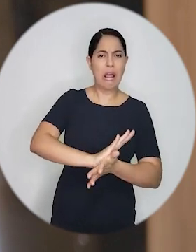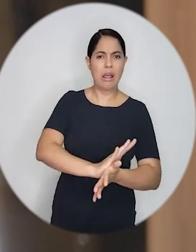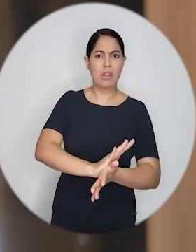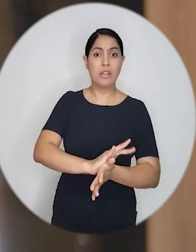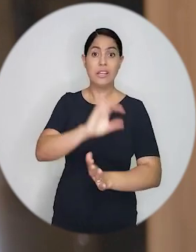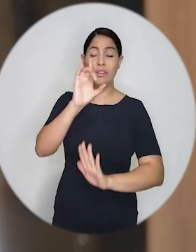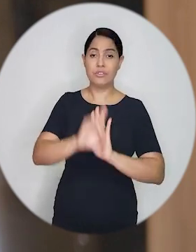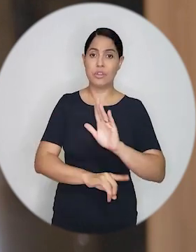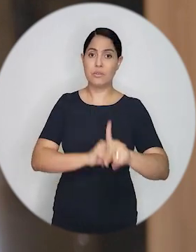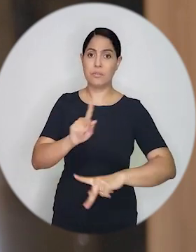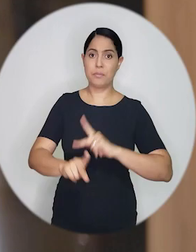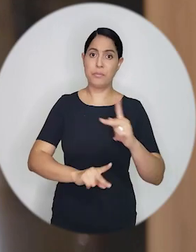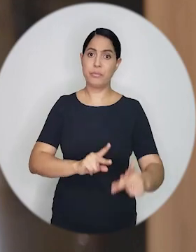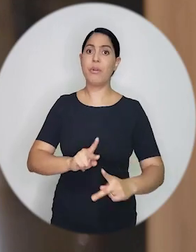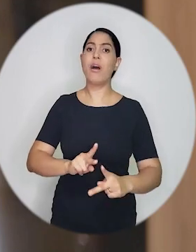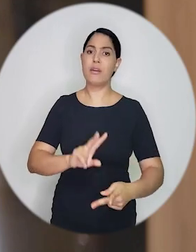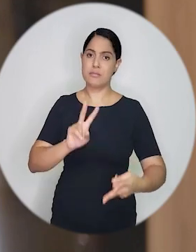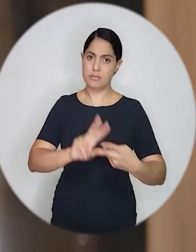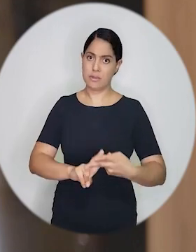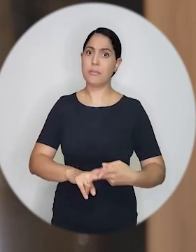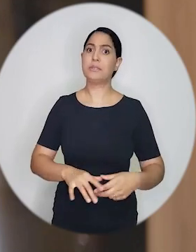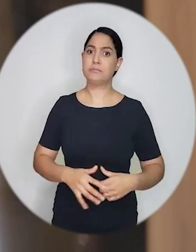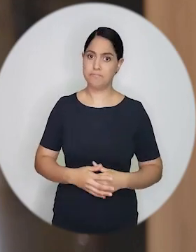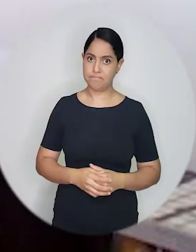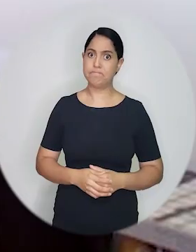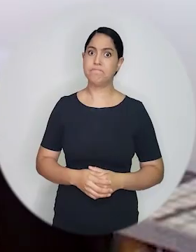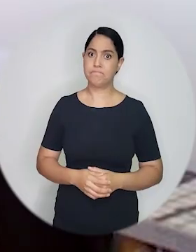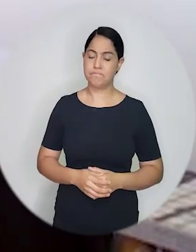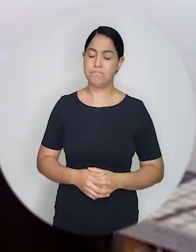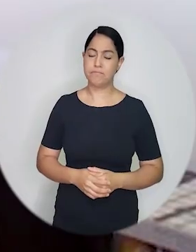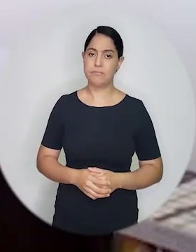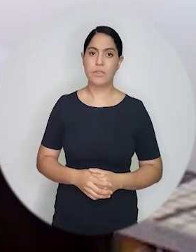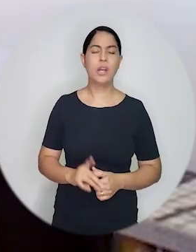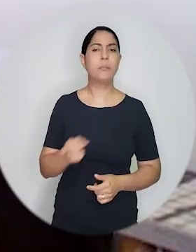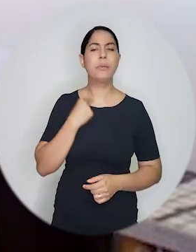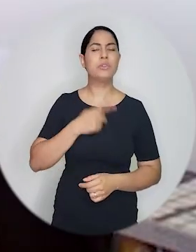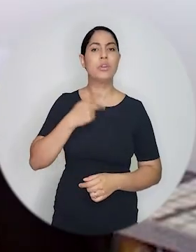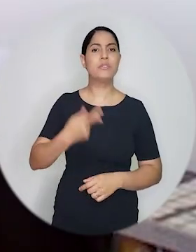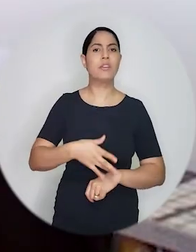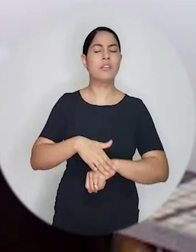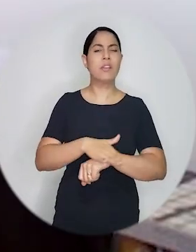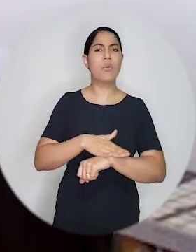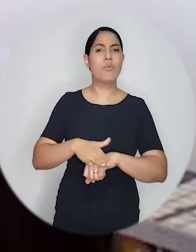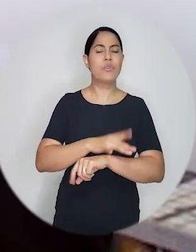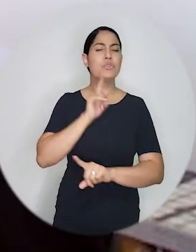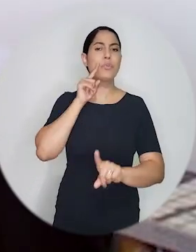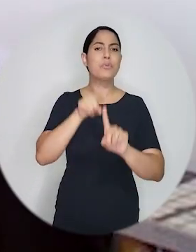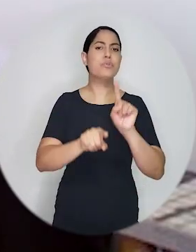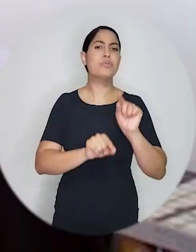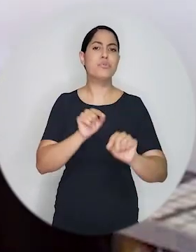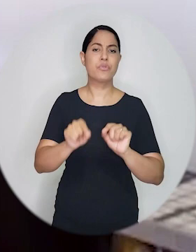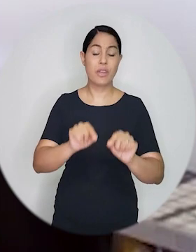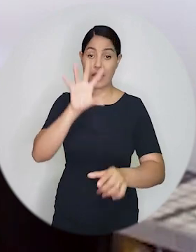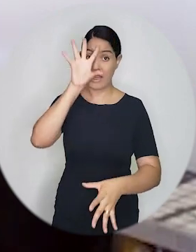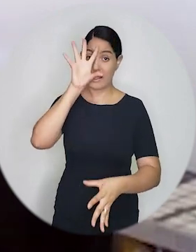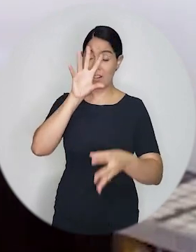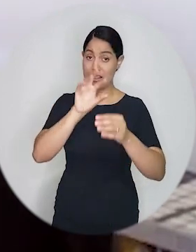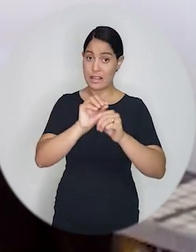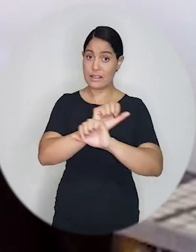tortura e outras violências de direitos da população carcerária. Nosso objetivo nessa conversa foi justamente